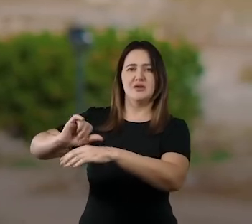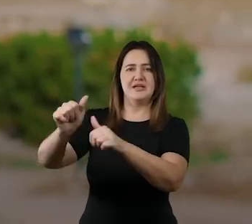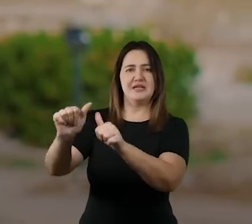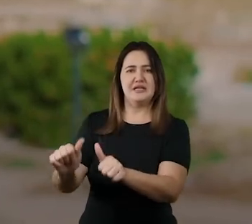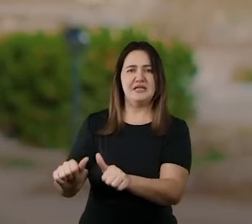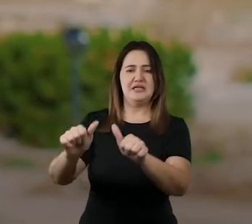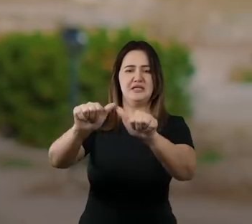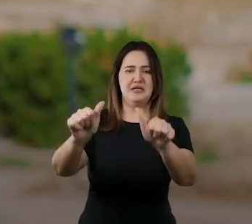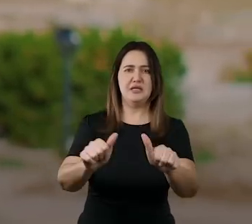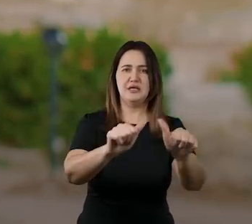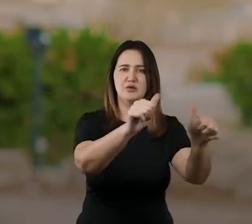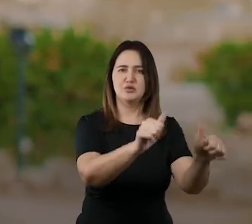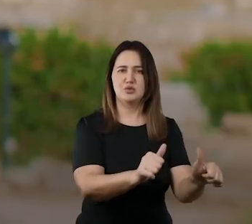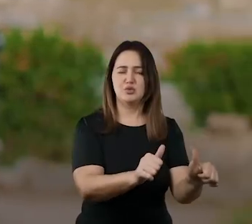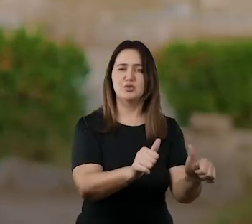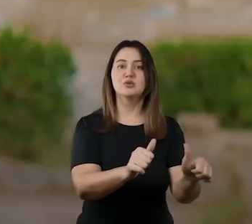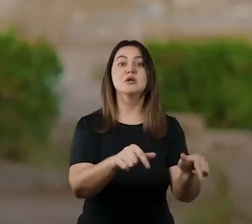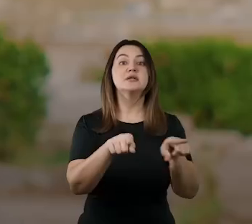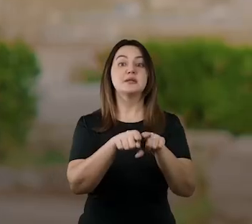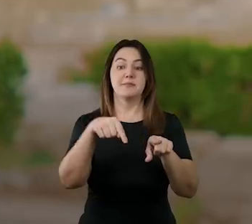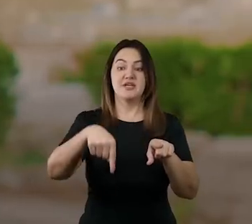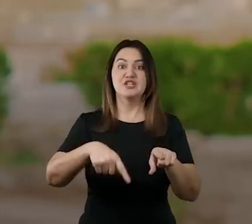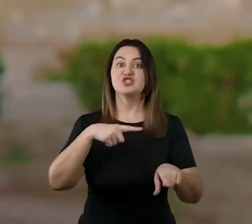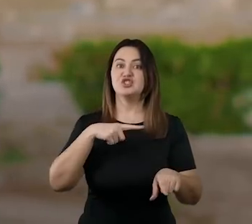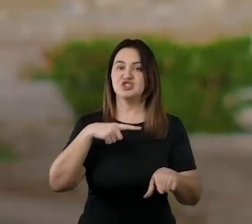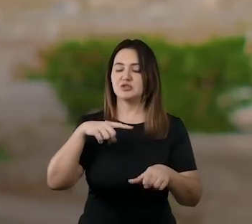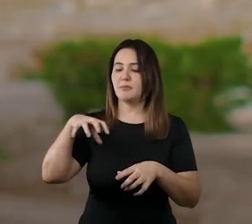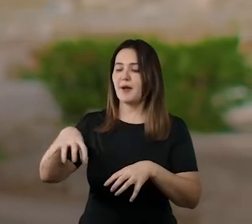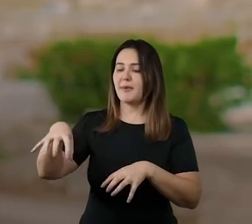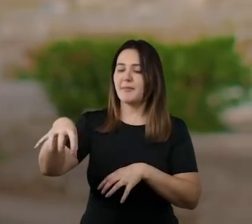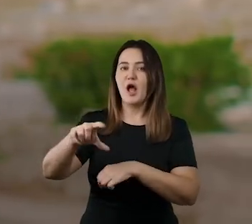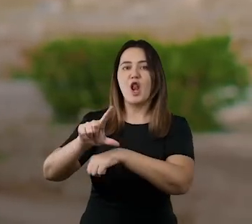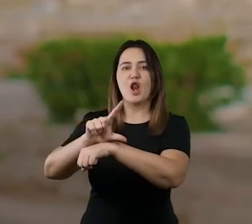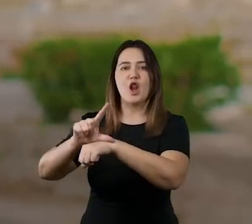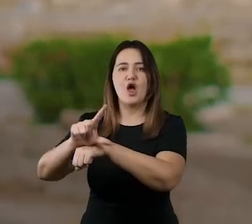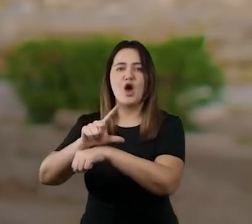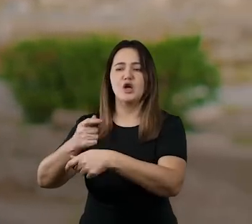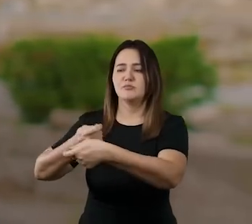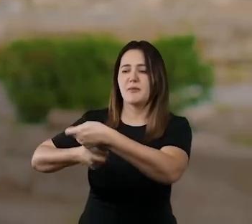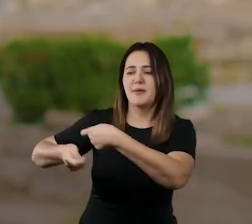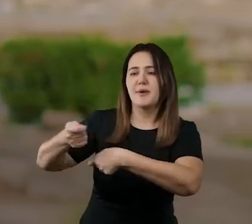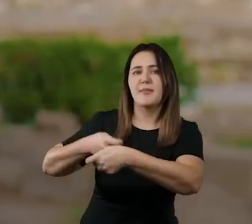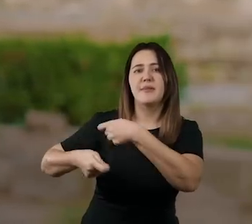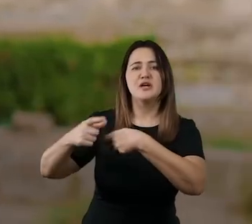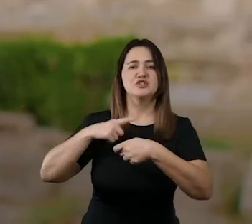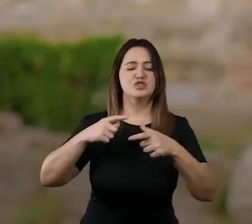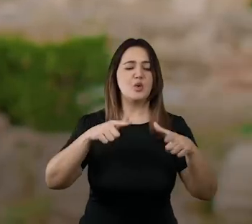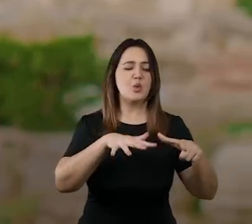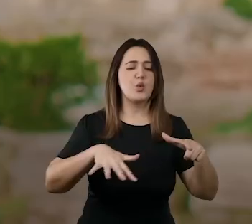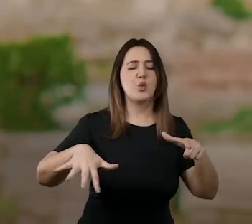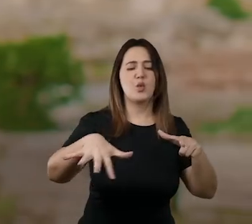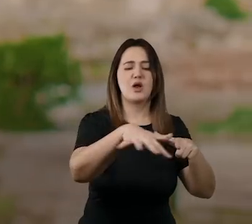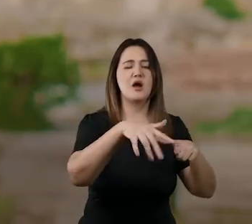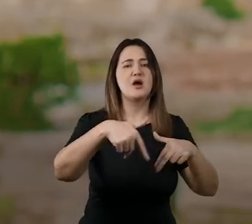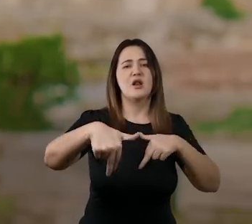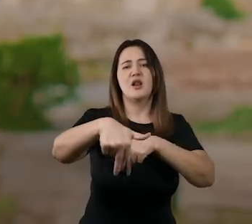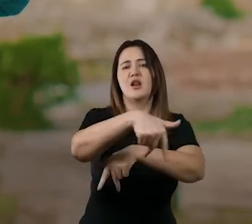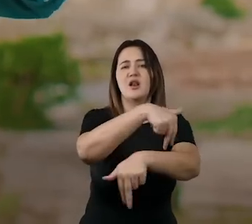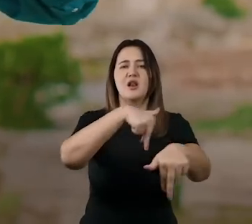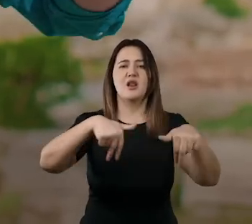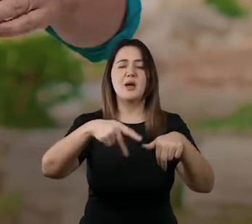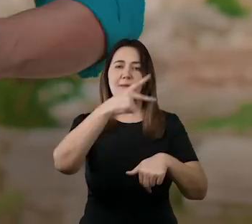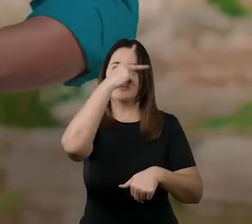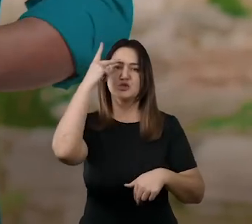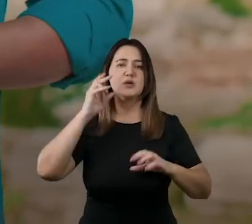a diferentes deuses. Também aqui havia um mercado, havia um espaço amplo e várias pessoas passando aqui, os grandes cidadãos